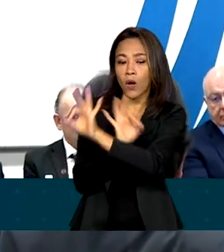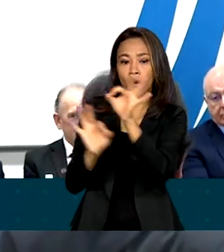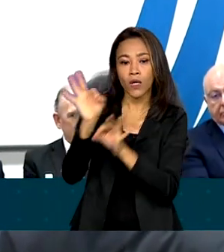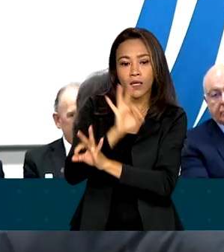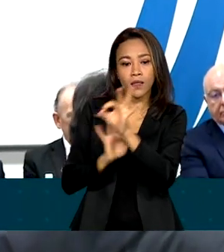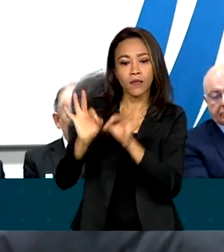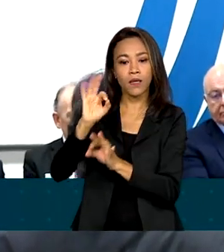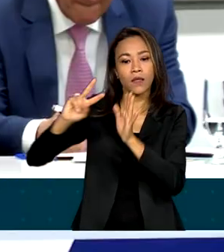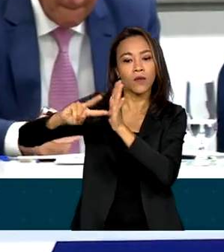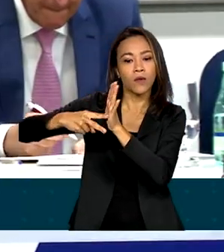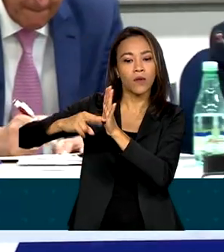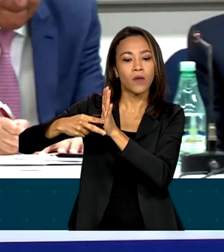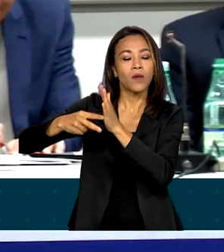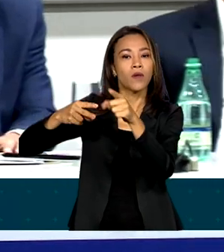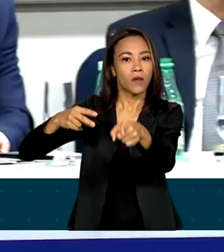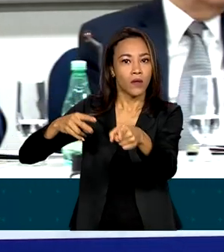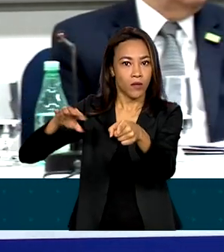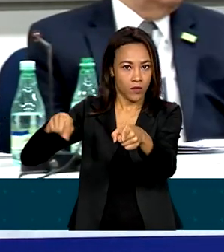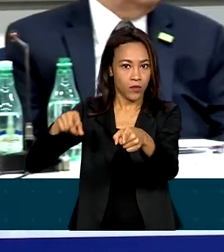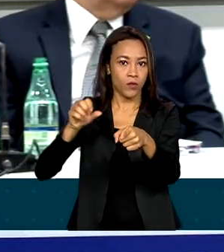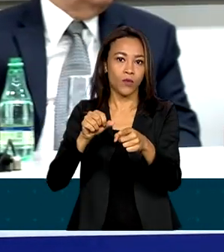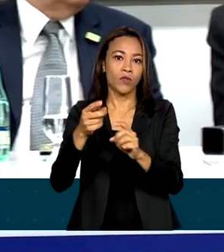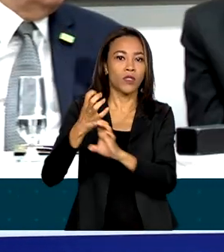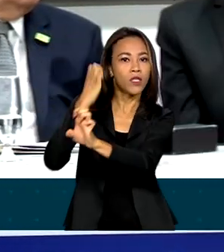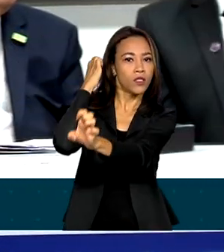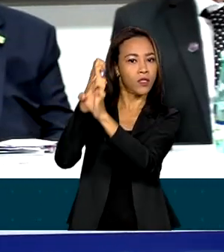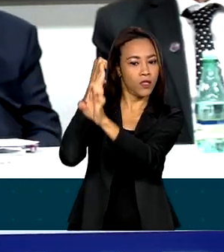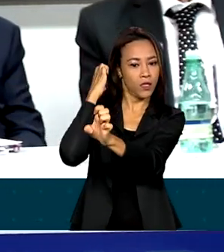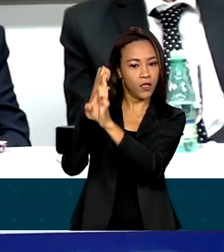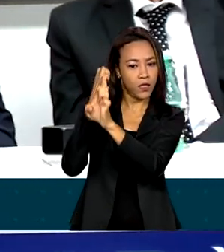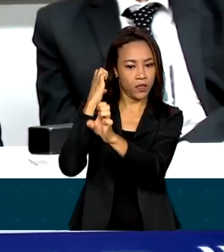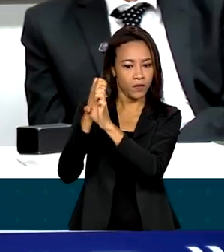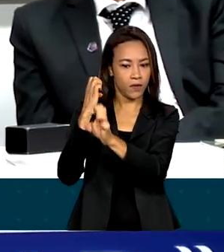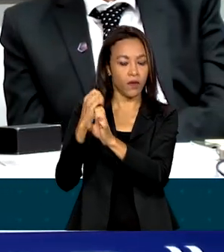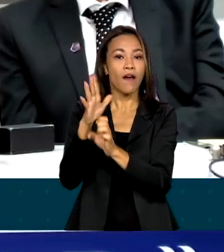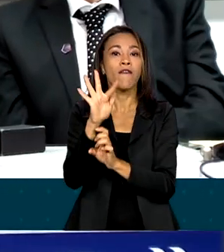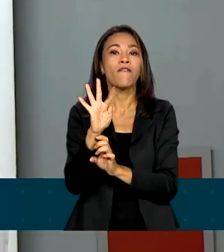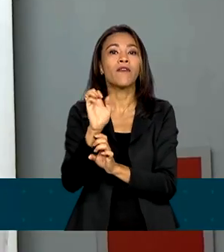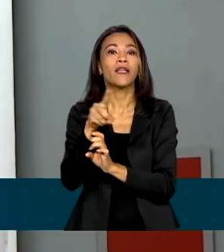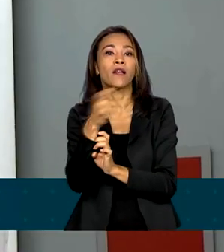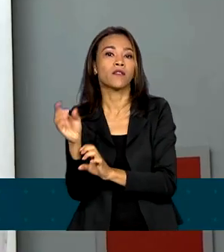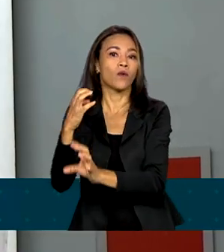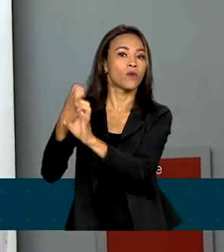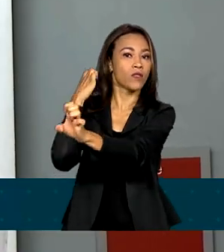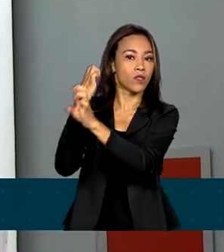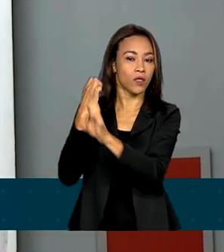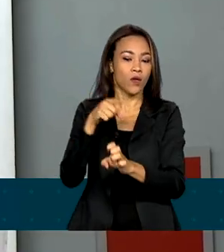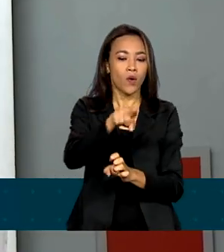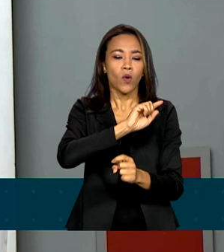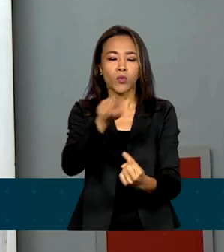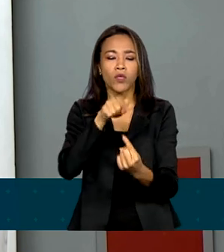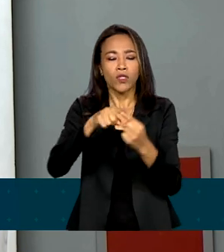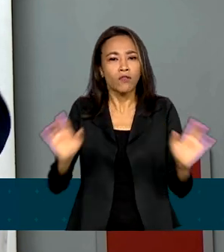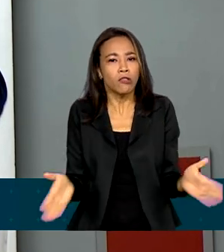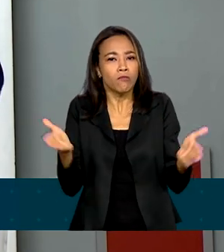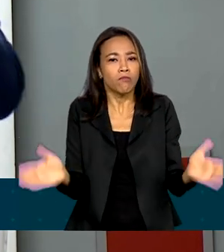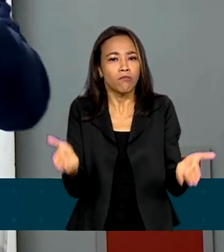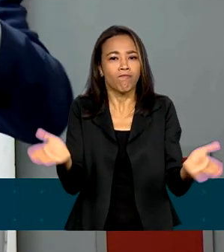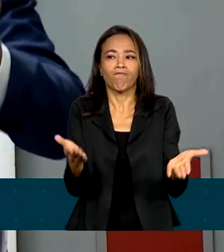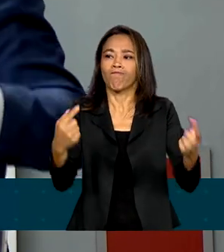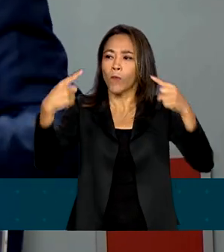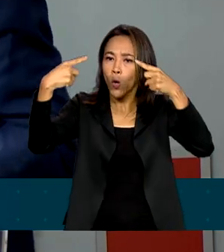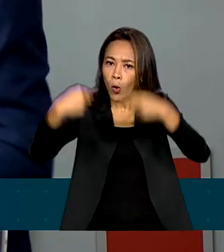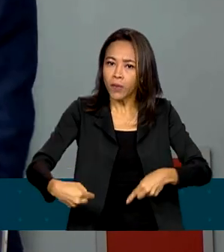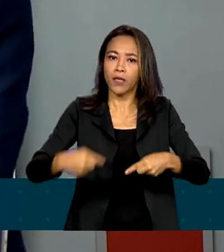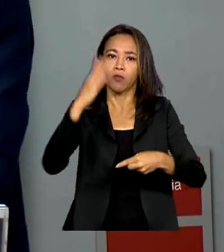dos Engenheiros. Alckmin destacou que a reforma tributária é essencial para estimular a competitividade no país. Temos que